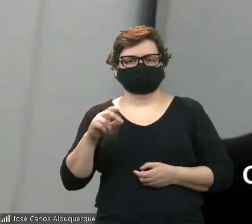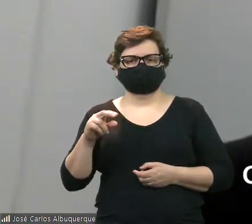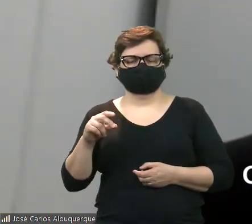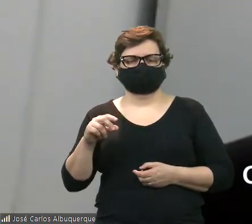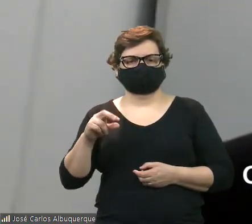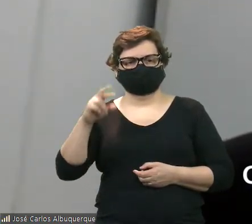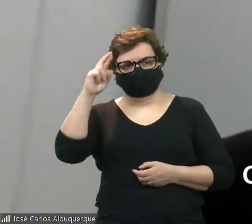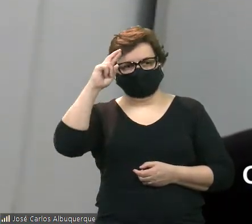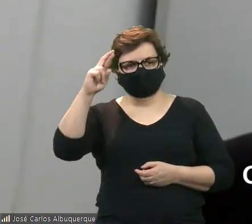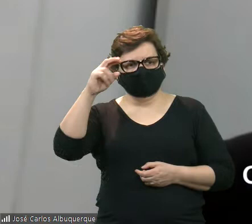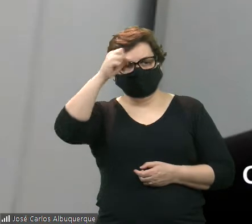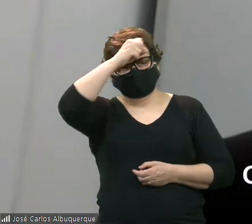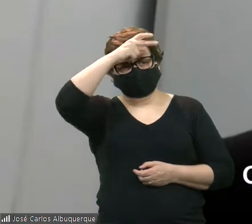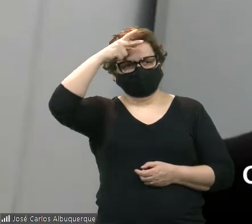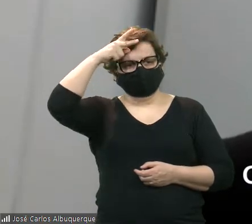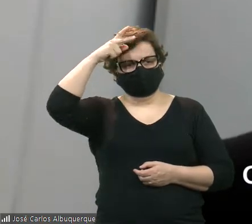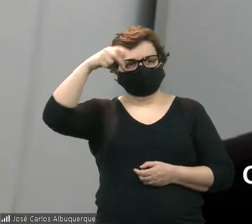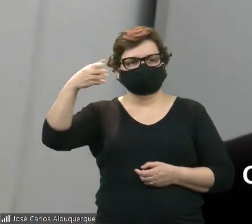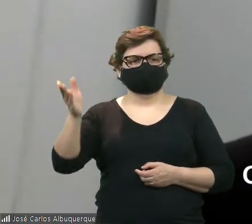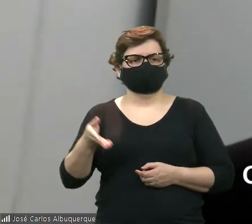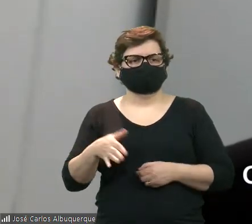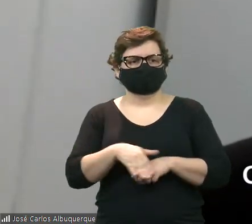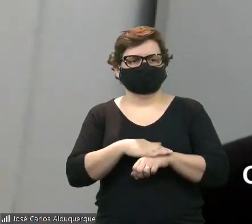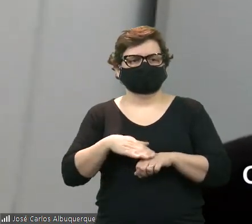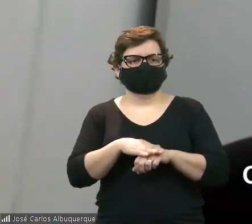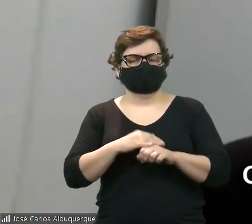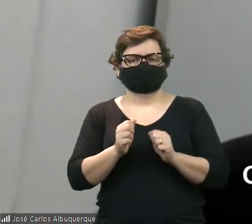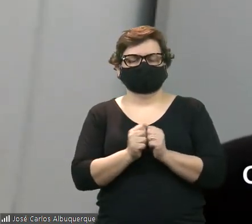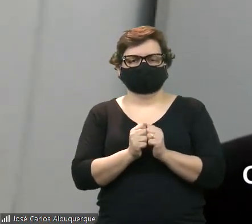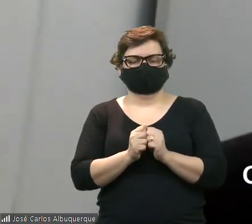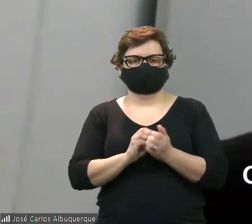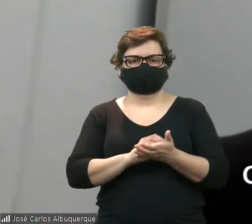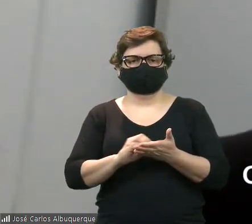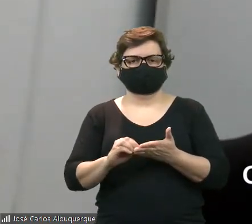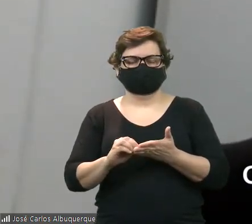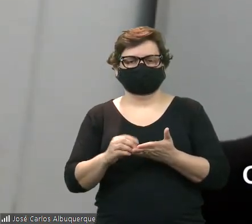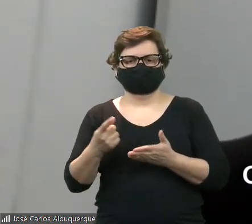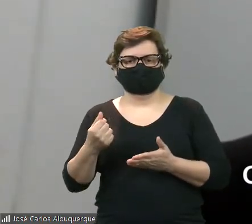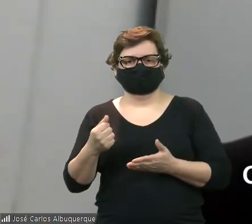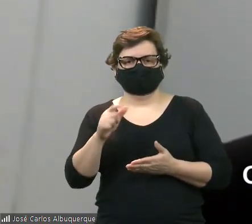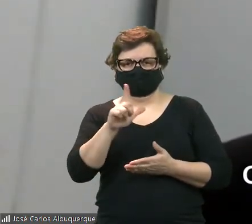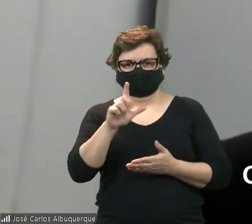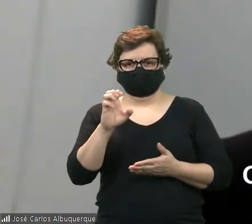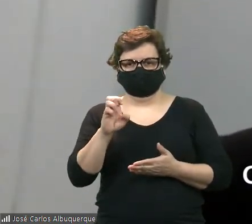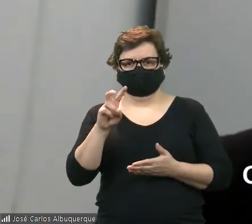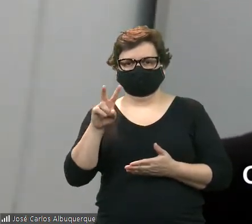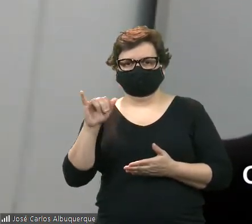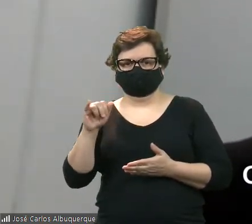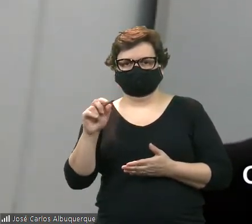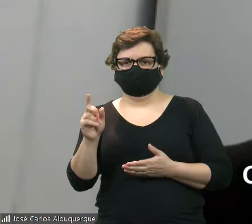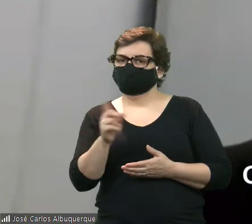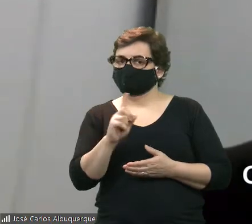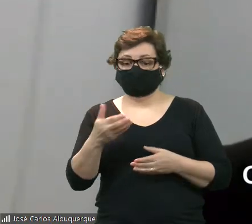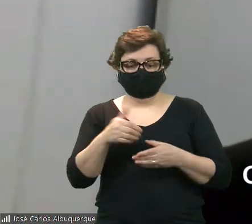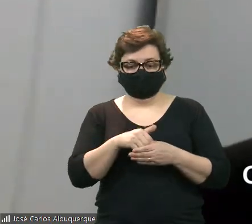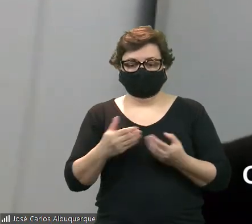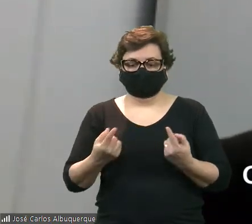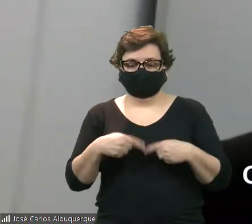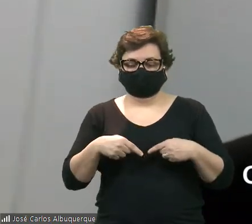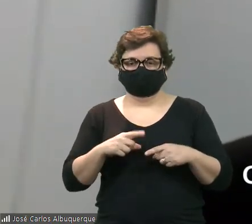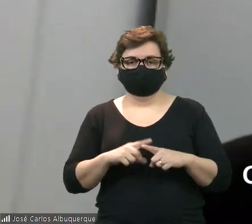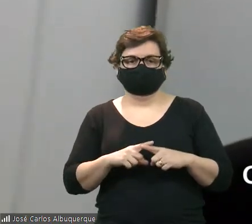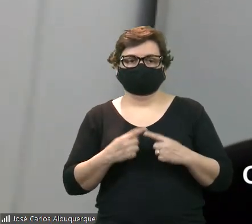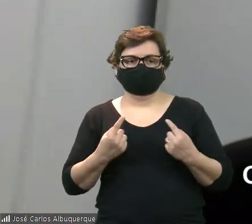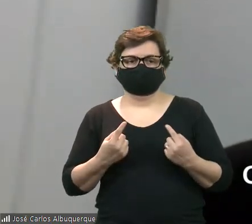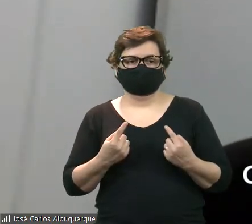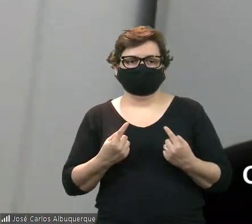prefeito, já falei com o senhor Levi, que é o secretário da Fazenda, que está pilotando esse projeto, não votarei contra, vou votar favorável,